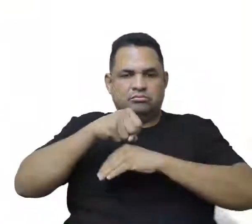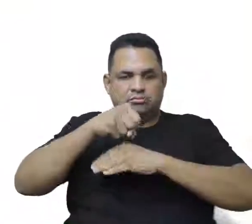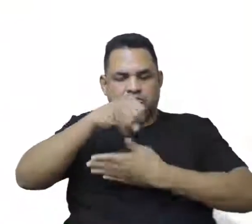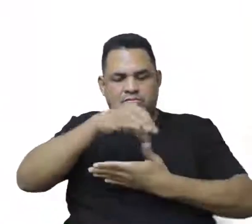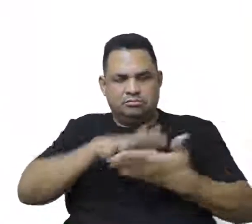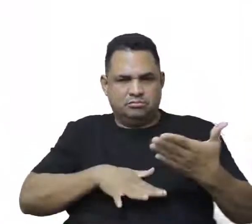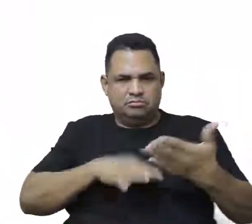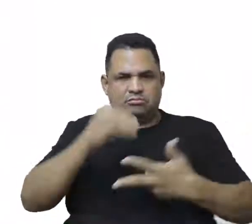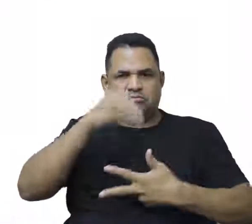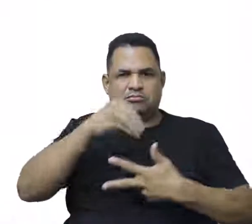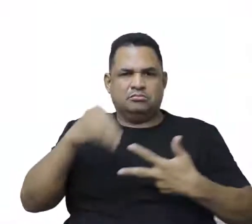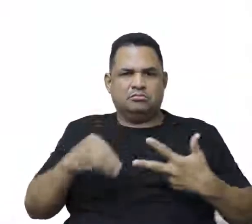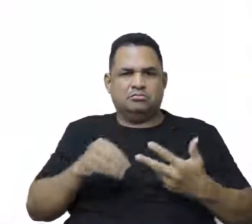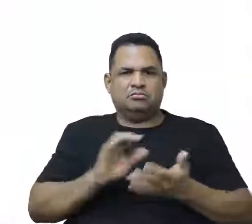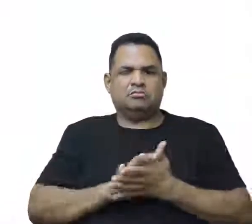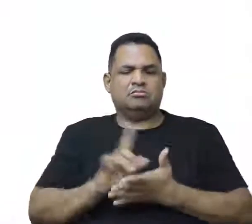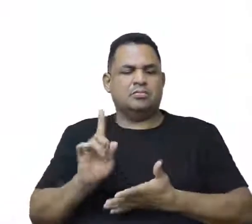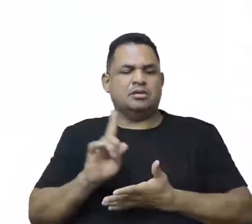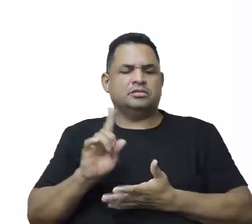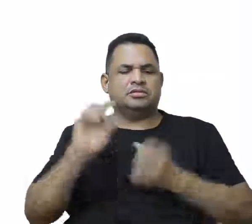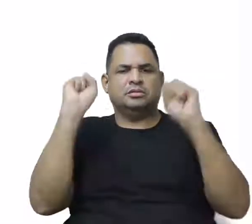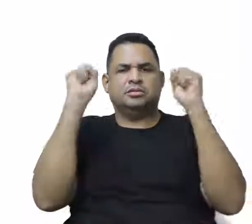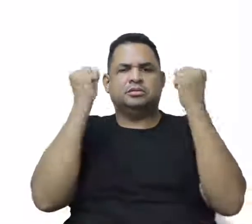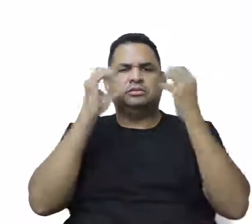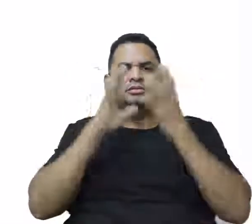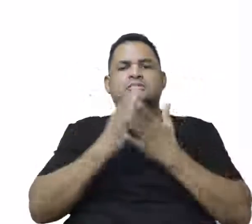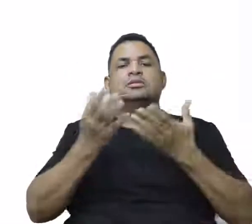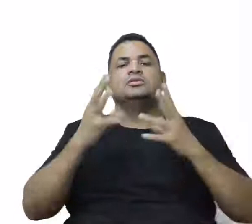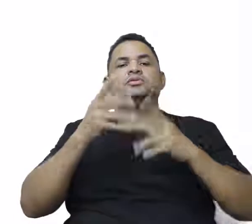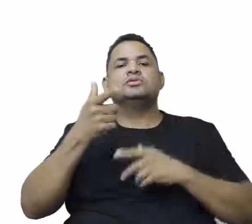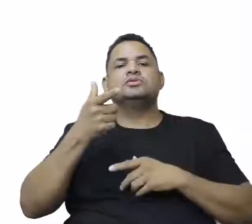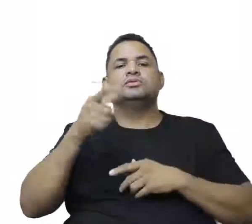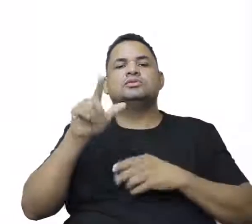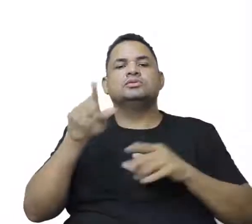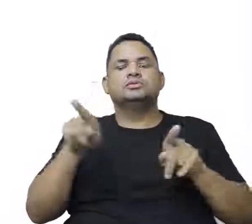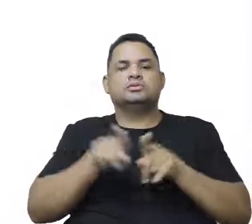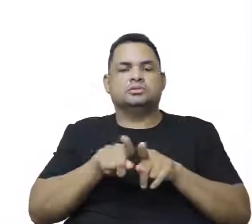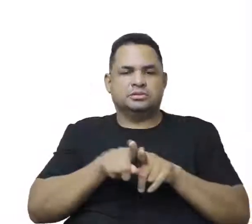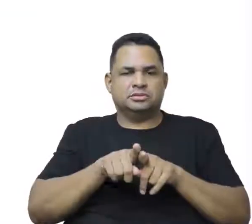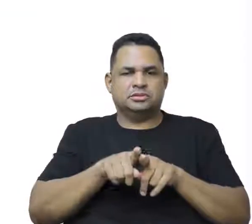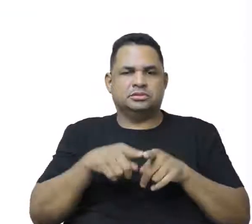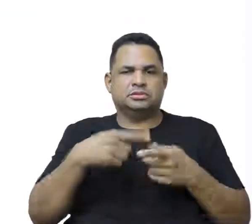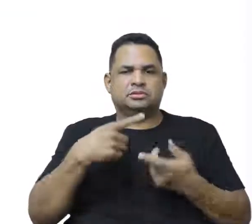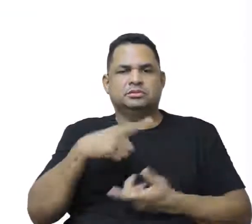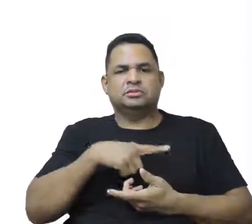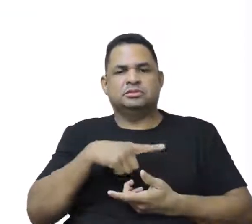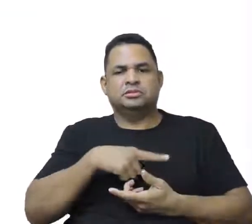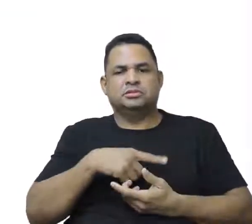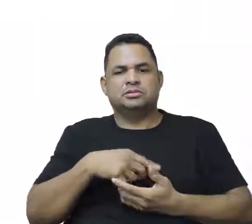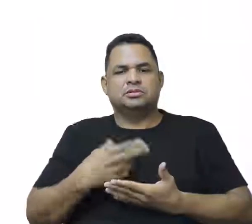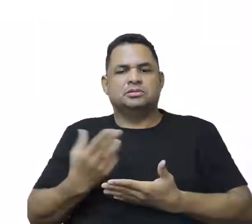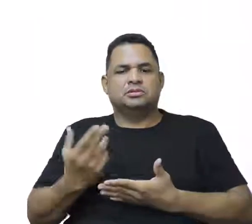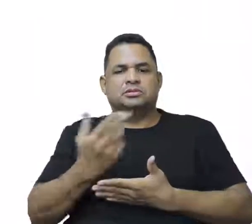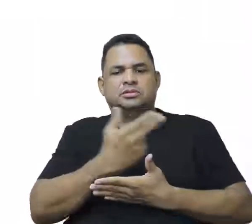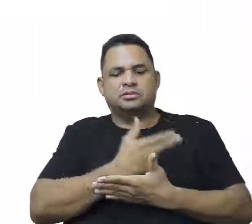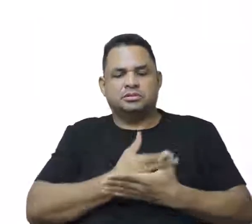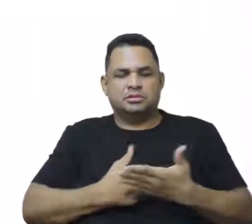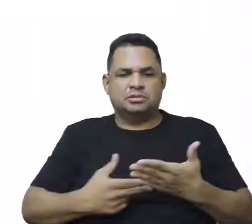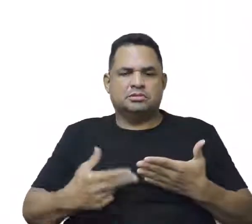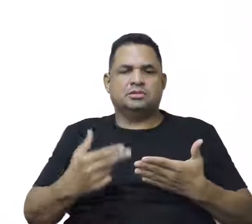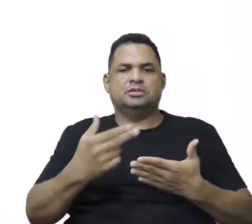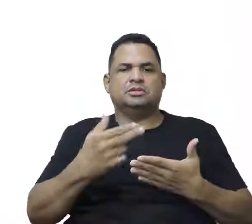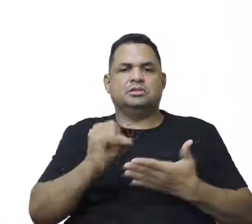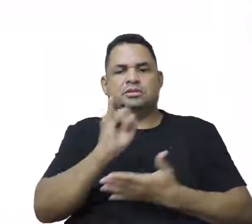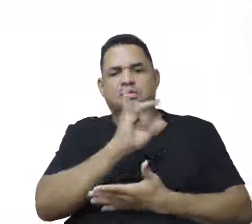do Enem, e não é só para a educação física, não, para as outras também. A gente vai ver que vem charge, a gente vai ver que tem